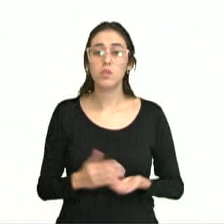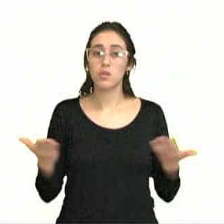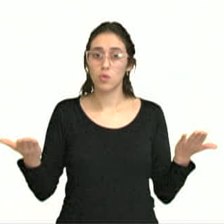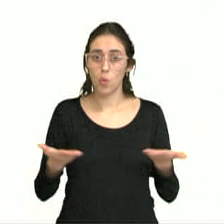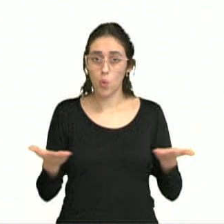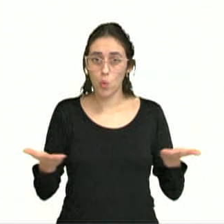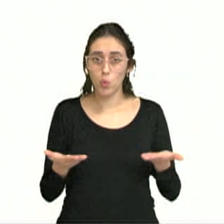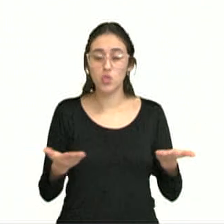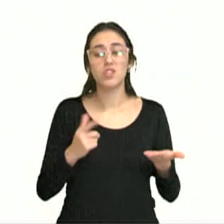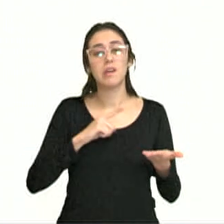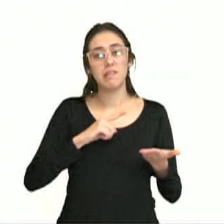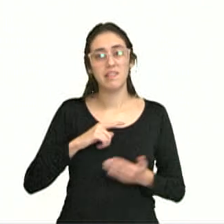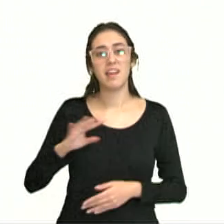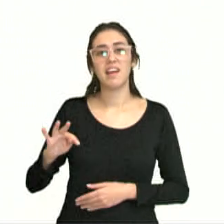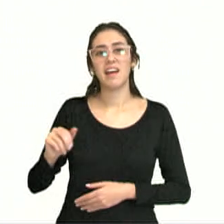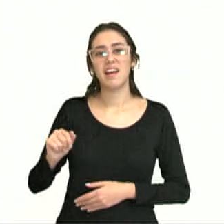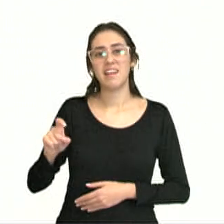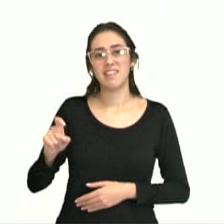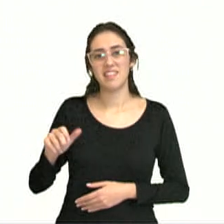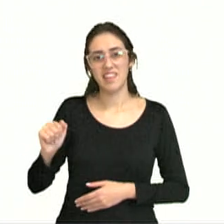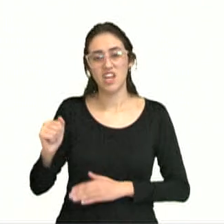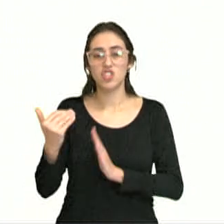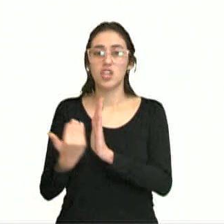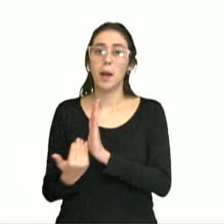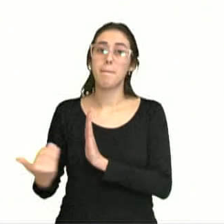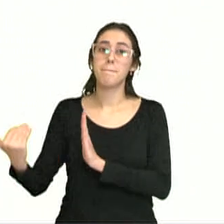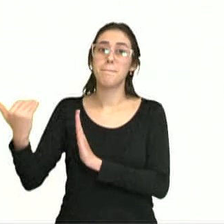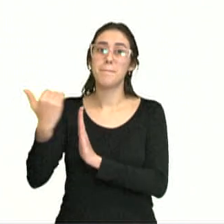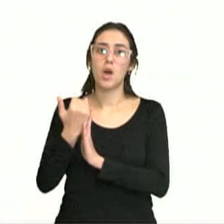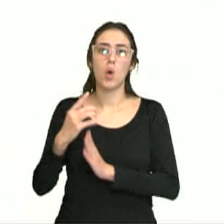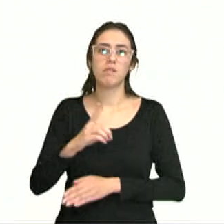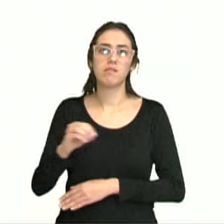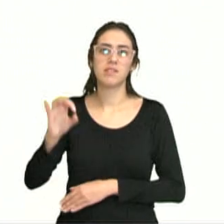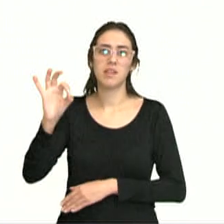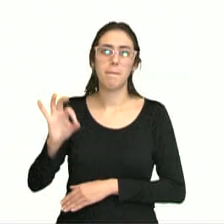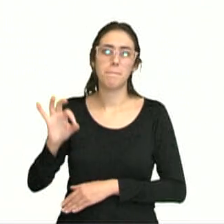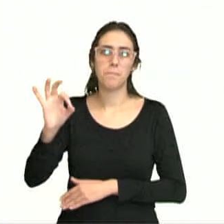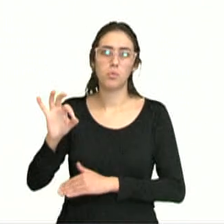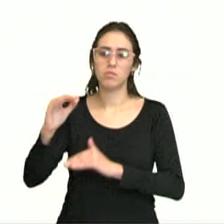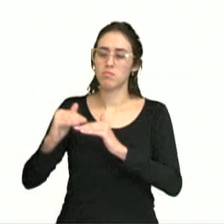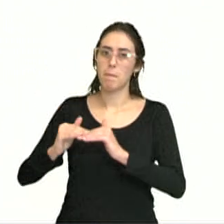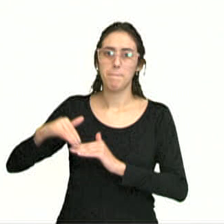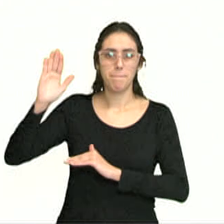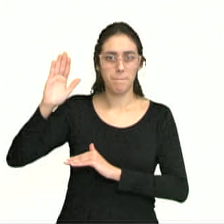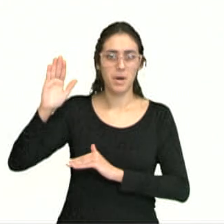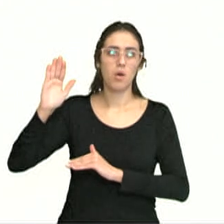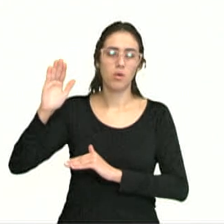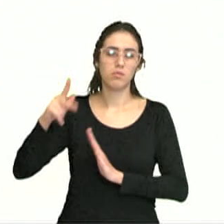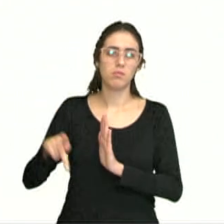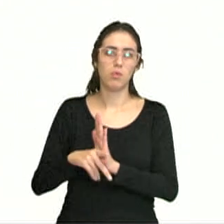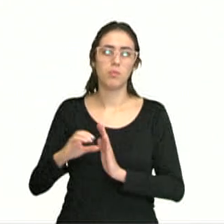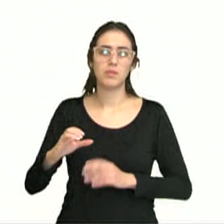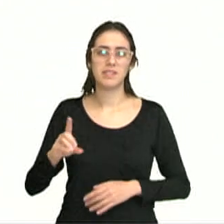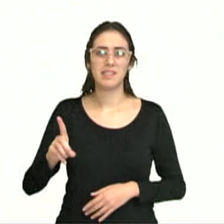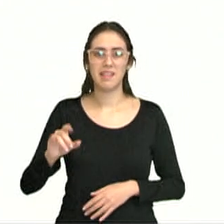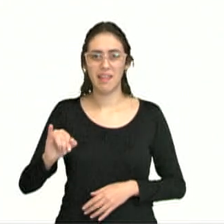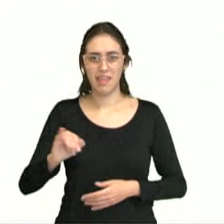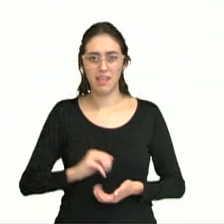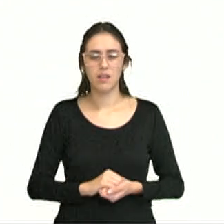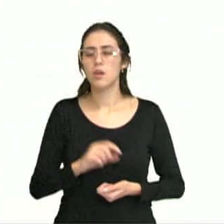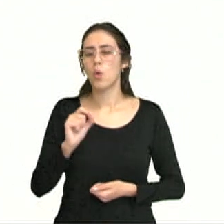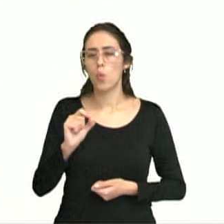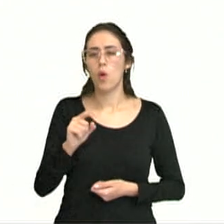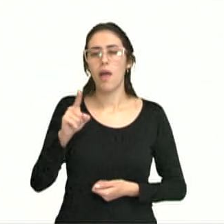ofertando taxas superiores a 100% do que a gente chama do CDI, né? Ou seja,